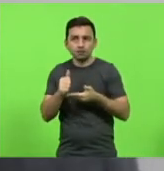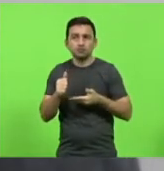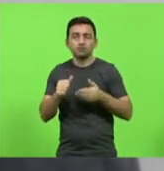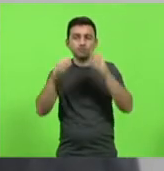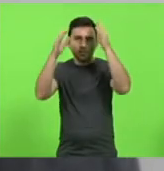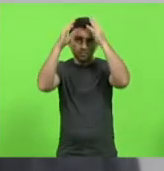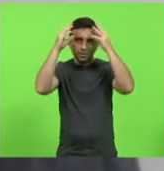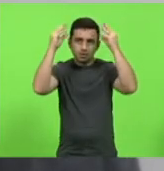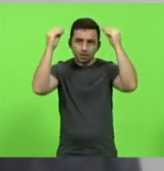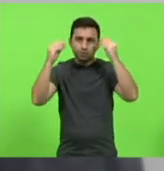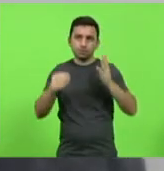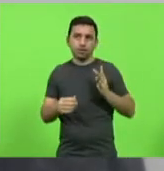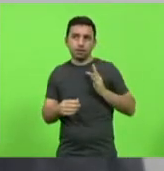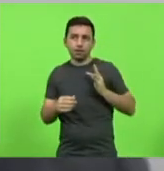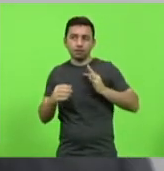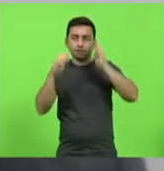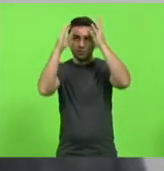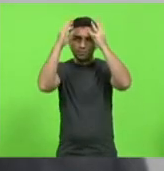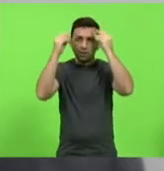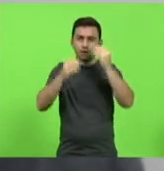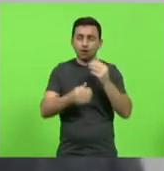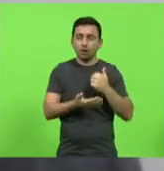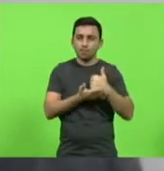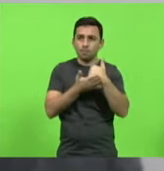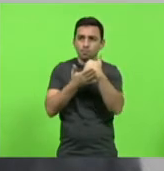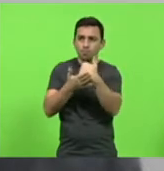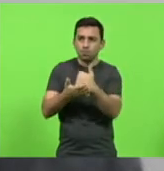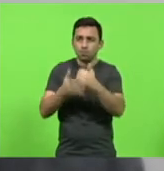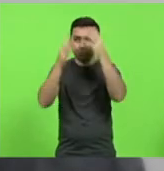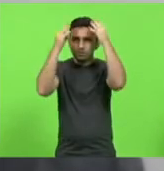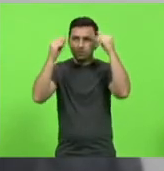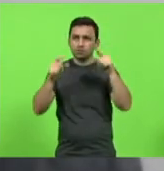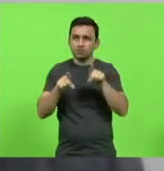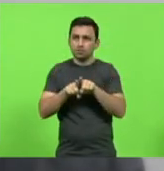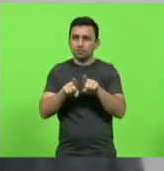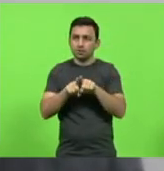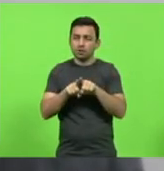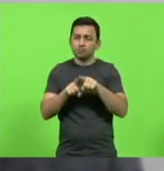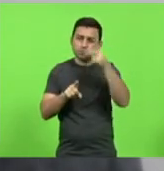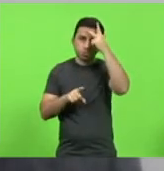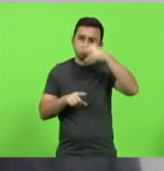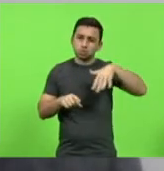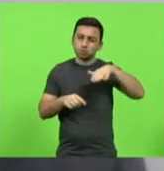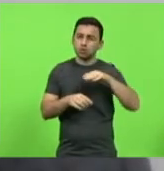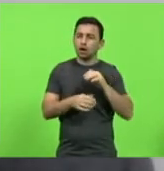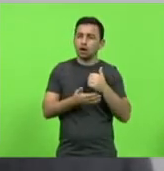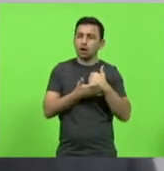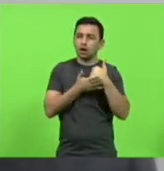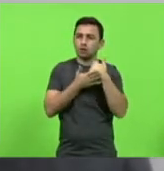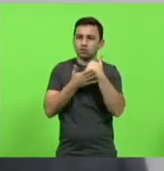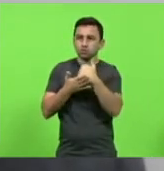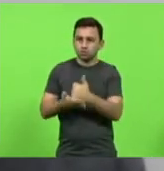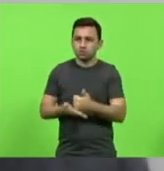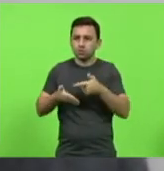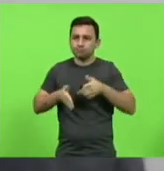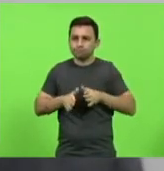de enfermagens e parteiras. É um projeto com certeza justo,